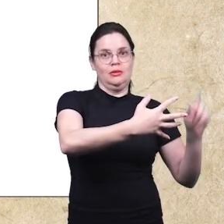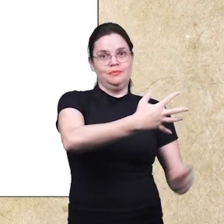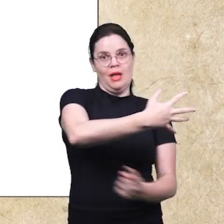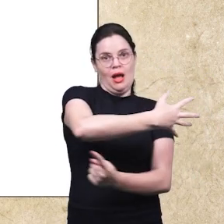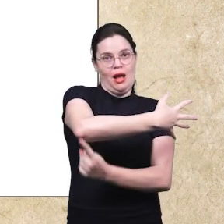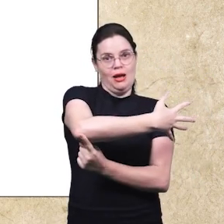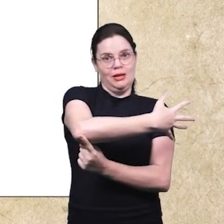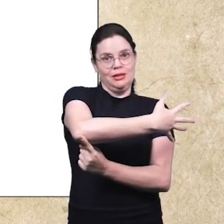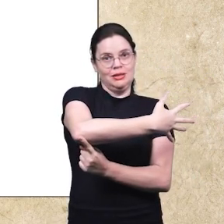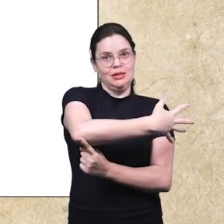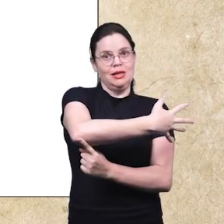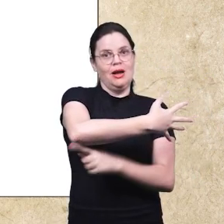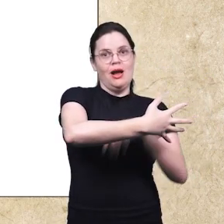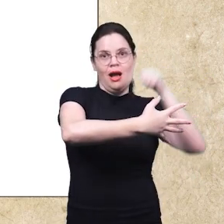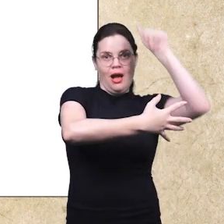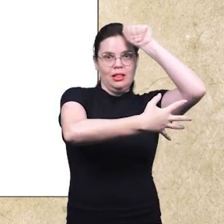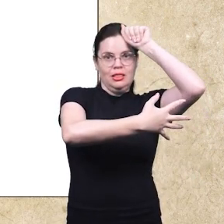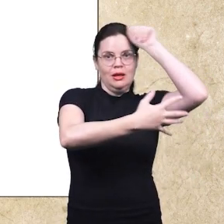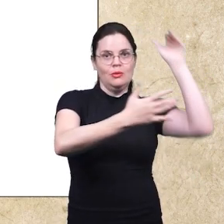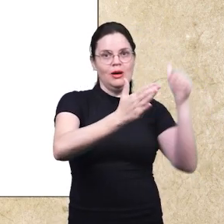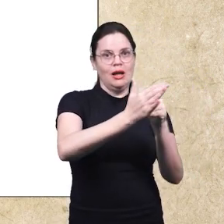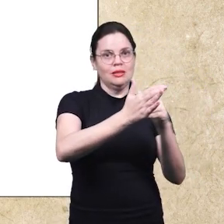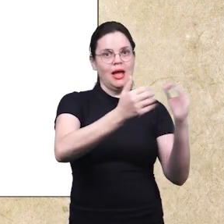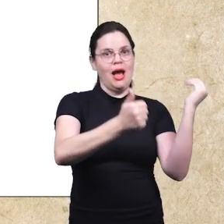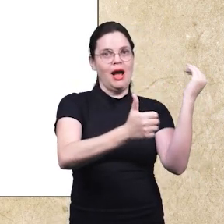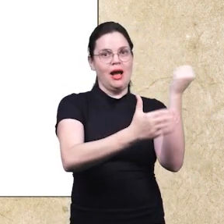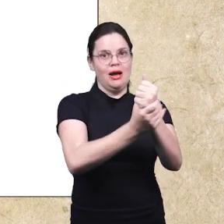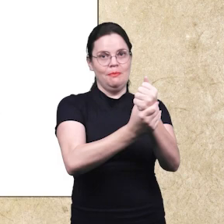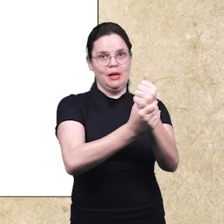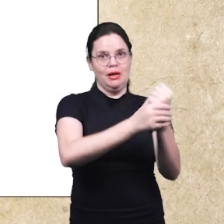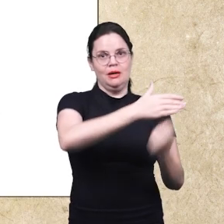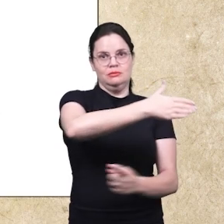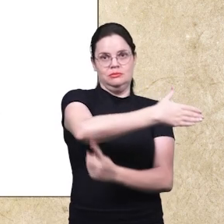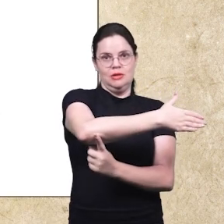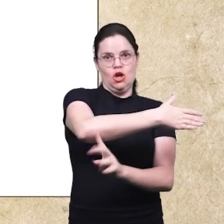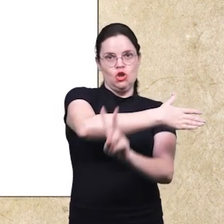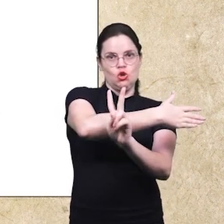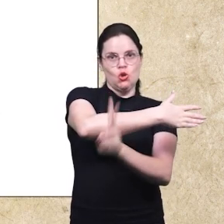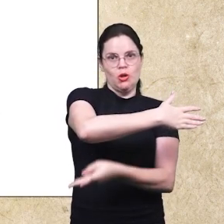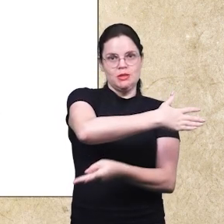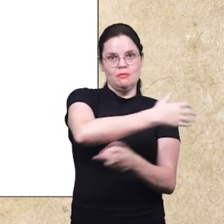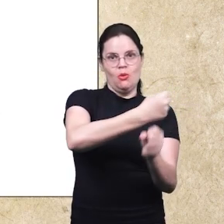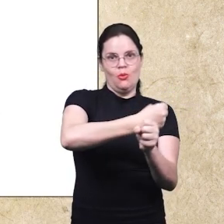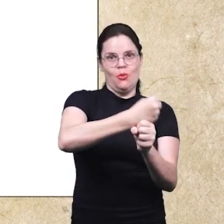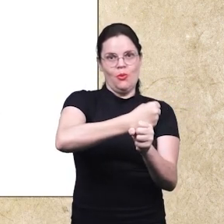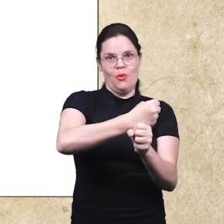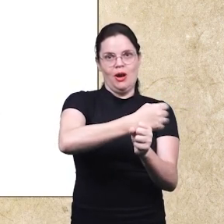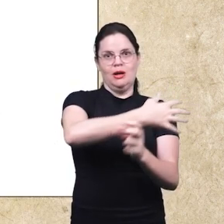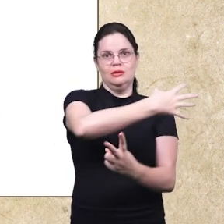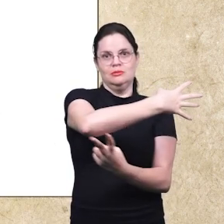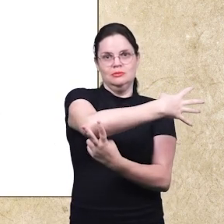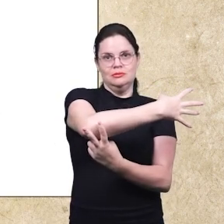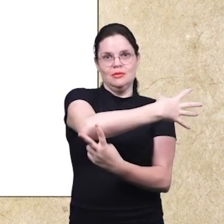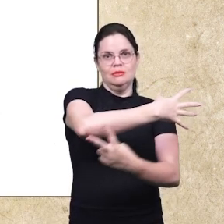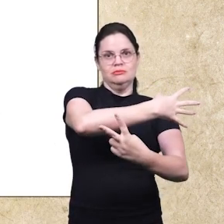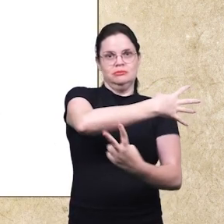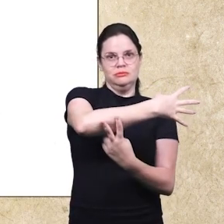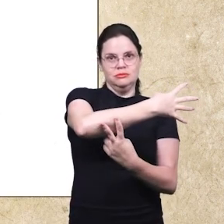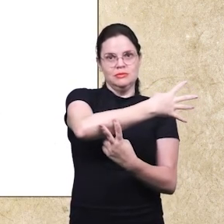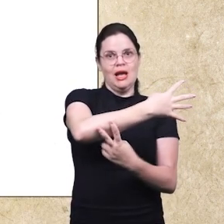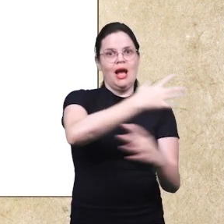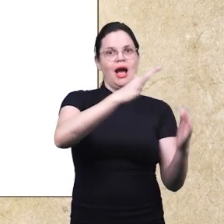Abraão, 2000 anos. De Abraão até Jesus, 2000 anos. De Jesus até